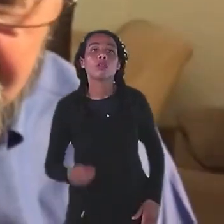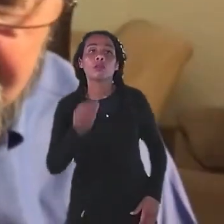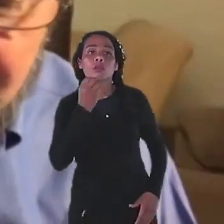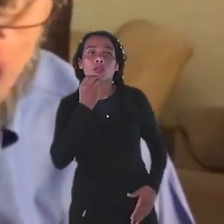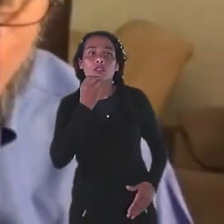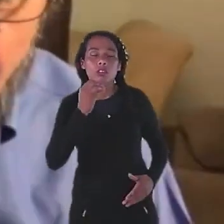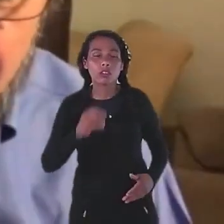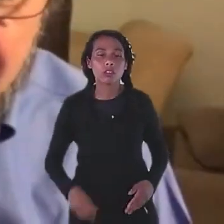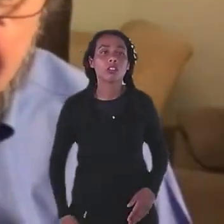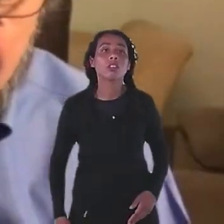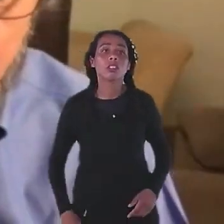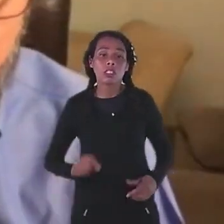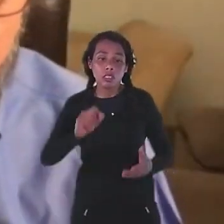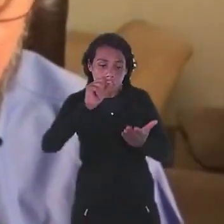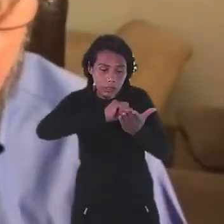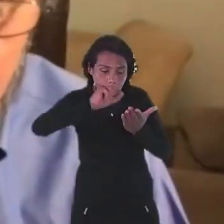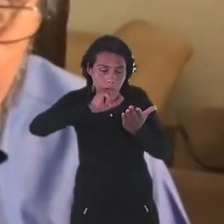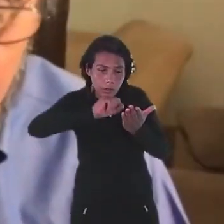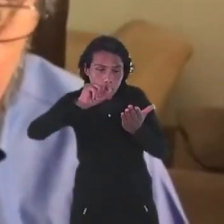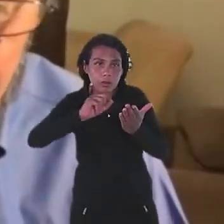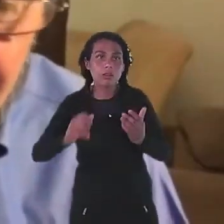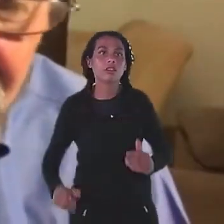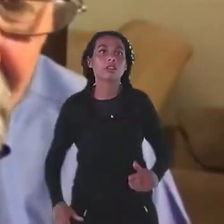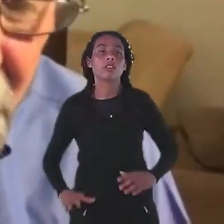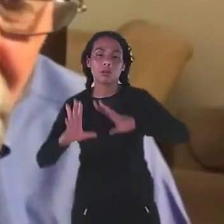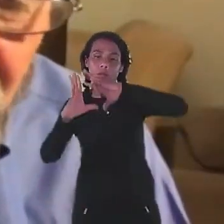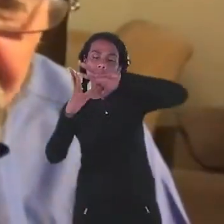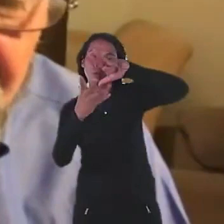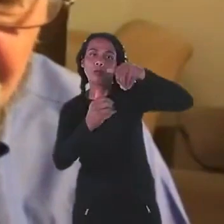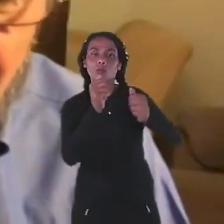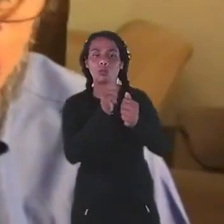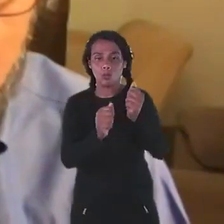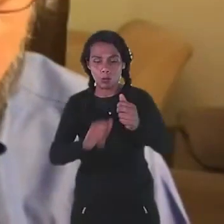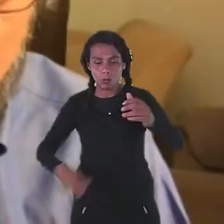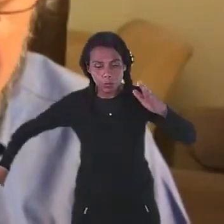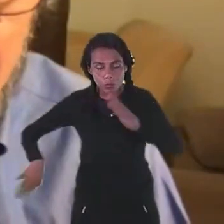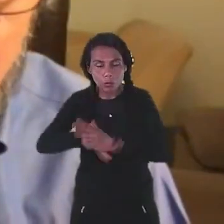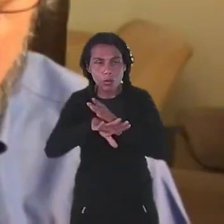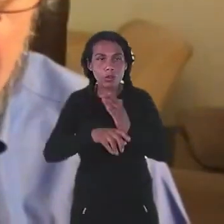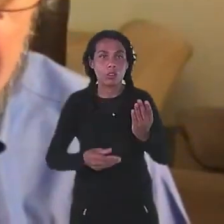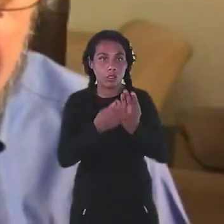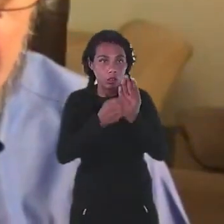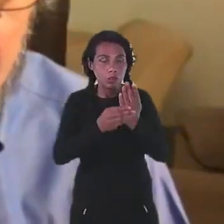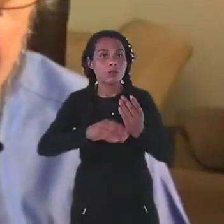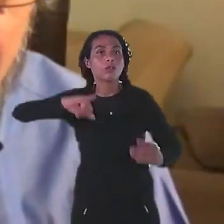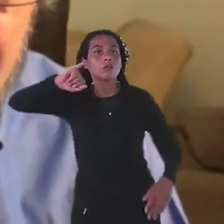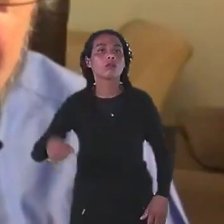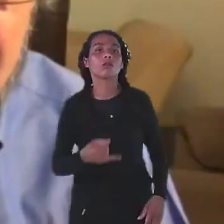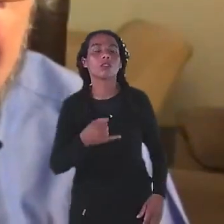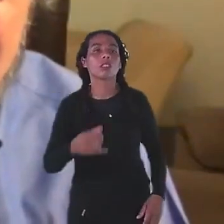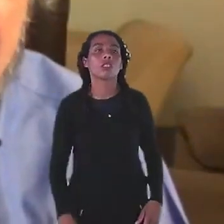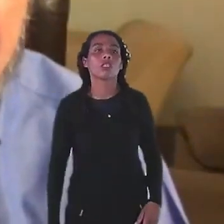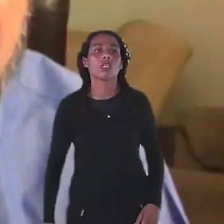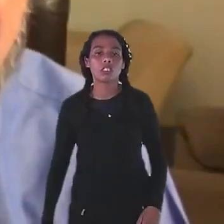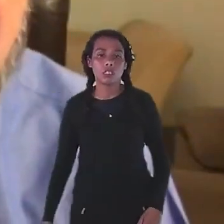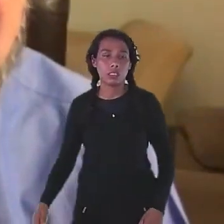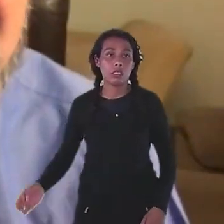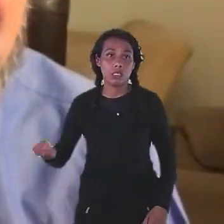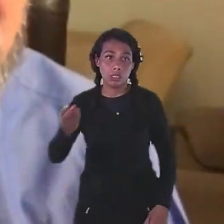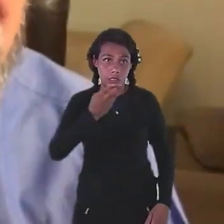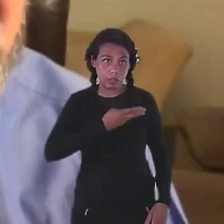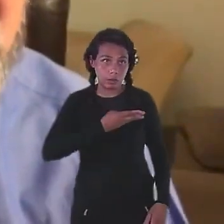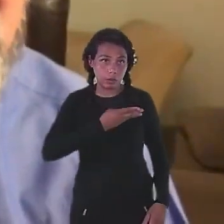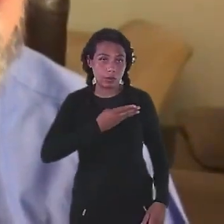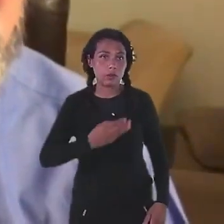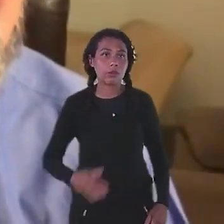tal. E aí eu conversei com a minha editora aqui no Brasil, com a Ida Veiga, que